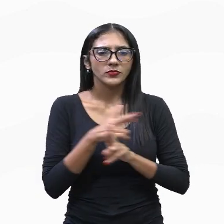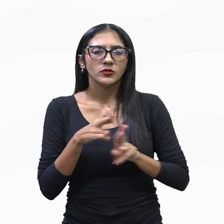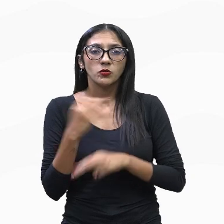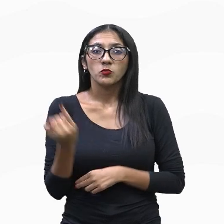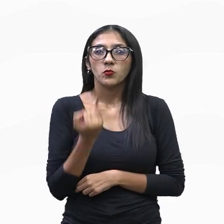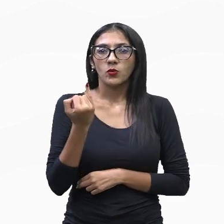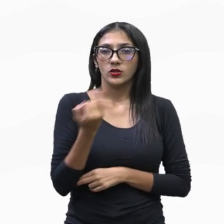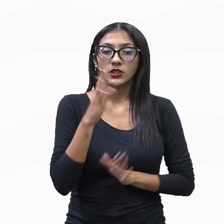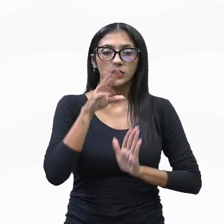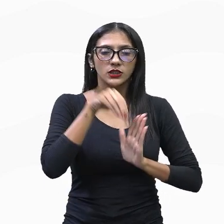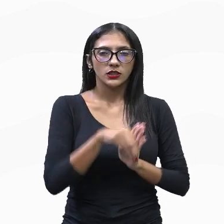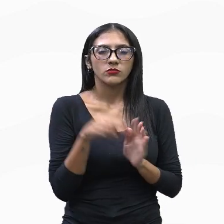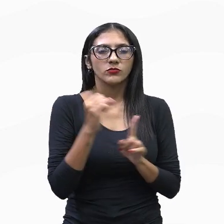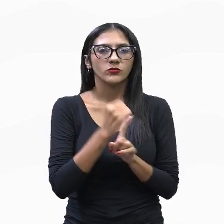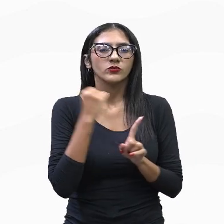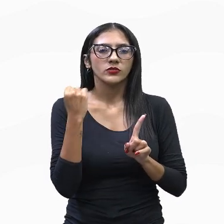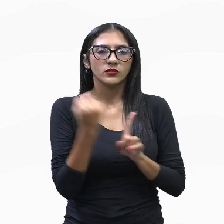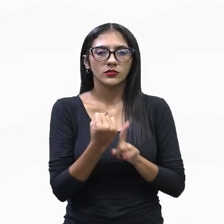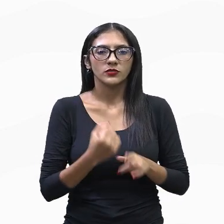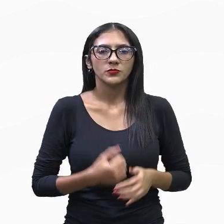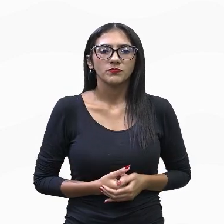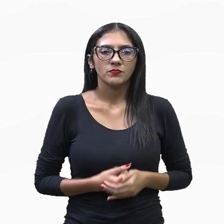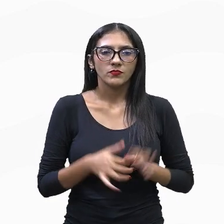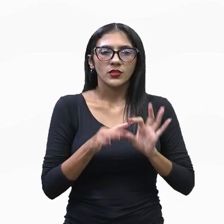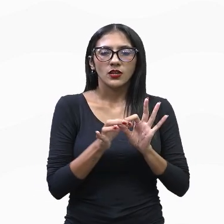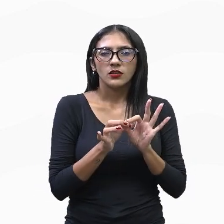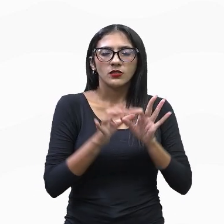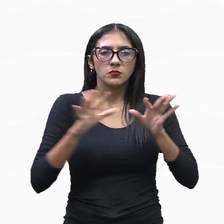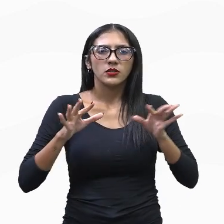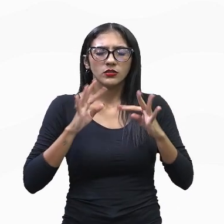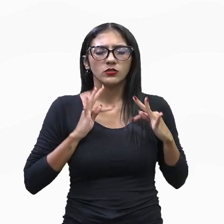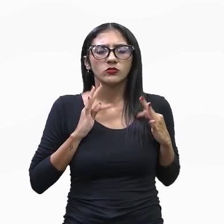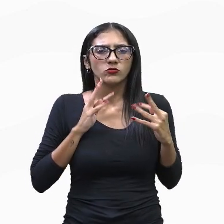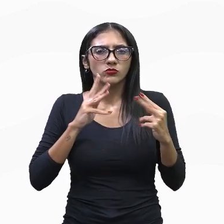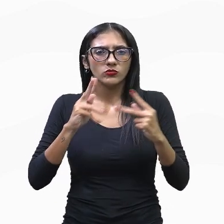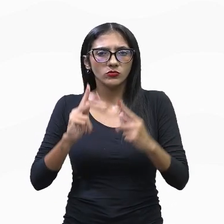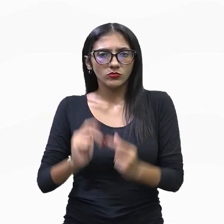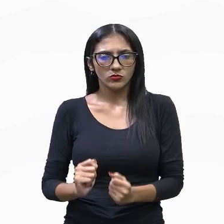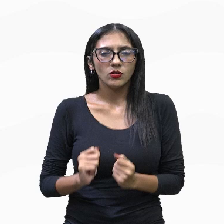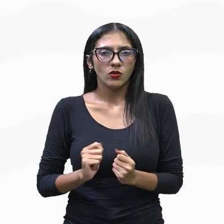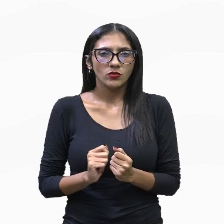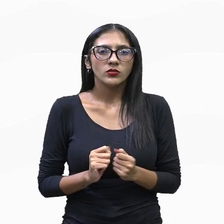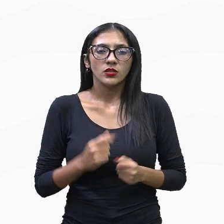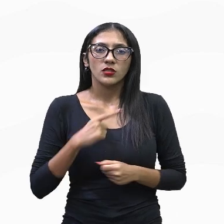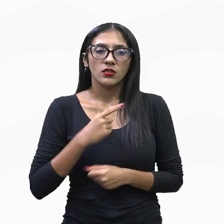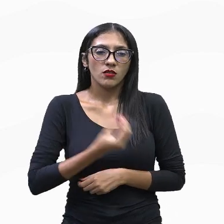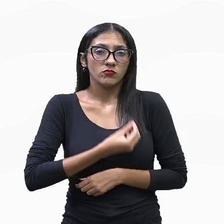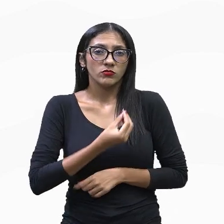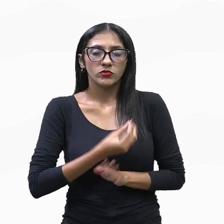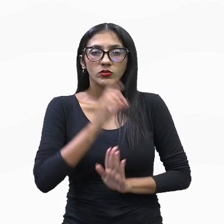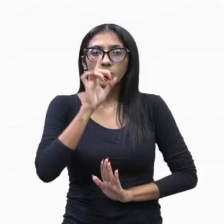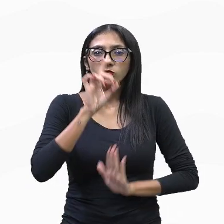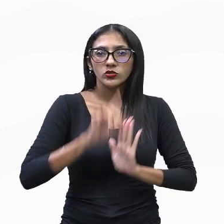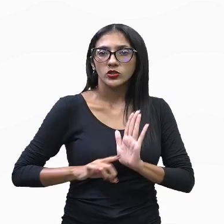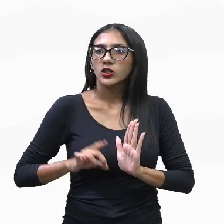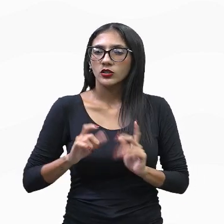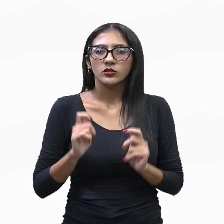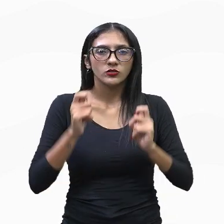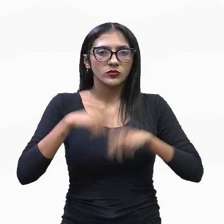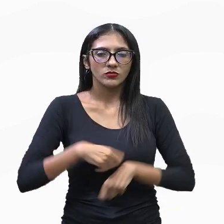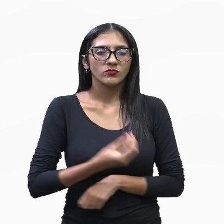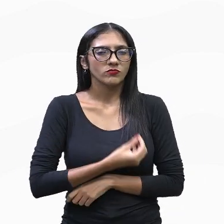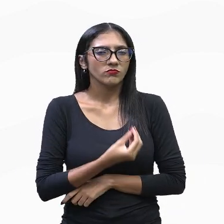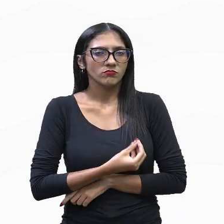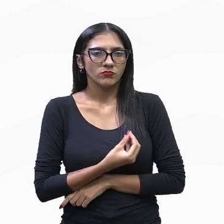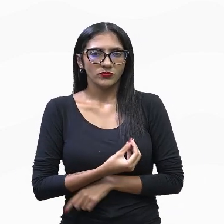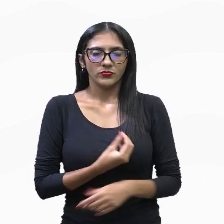nossa sociedade. Liberdade, todos nós nascemos para tê-la, para poder viver envolto